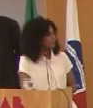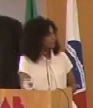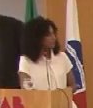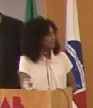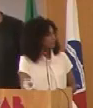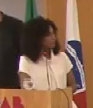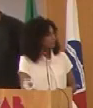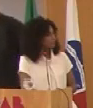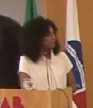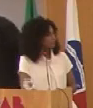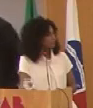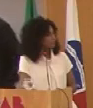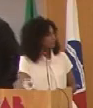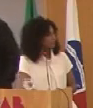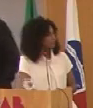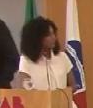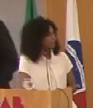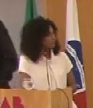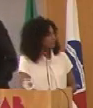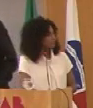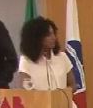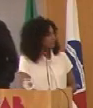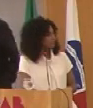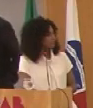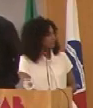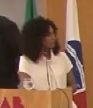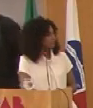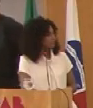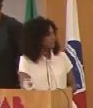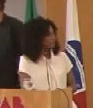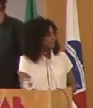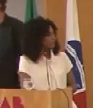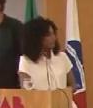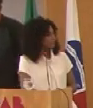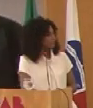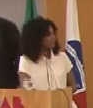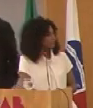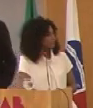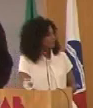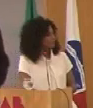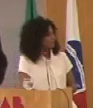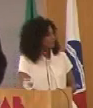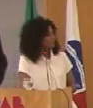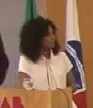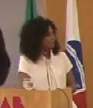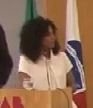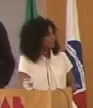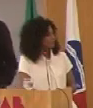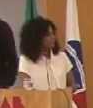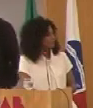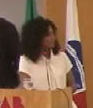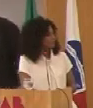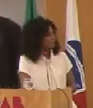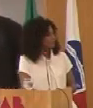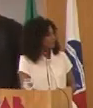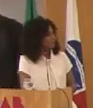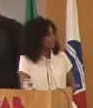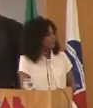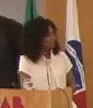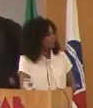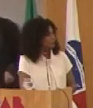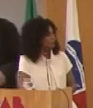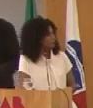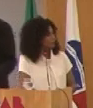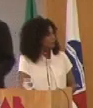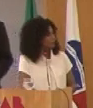casos de ameaças, intimidações, cresceram cerca de 87%. foram registrados 27 ocorrências de agressões